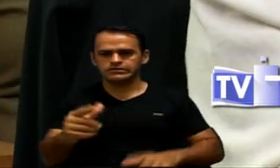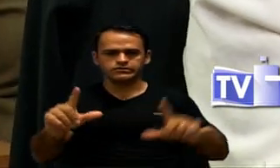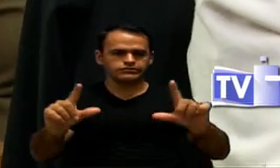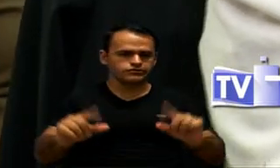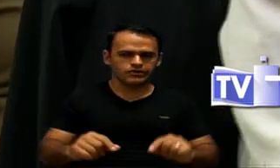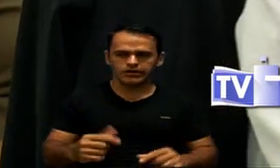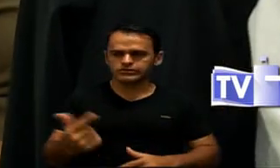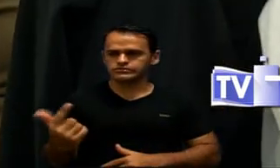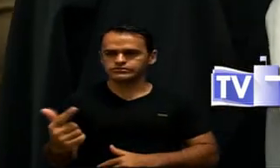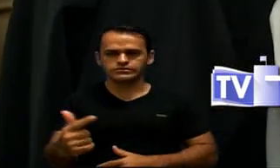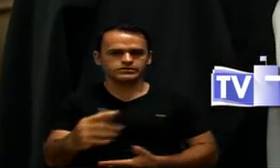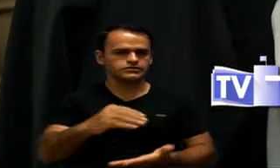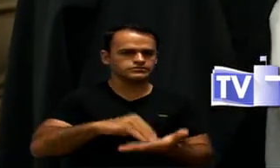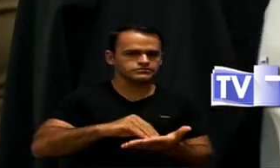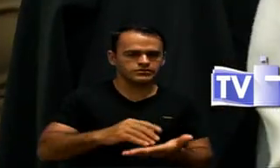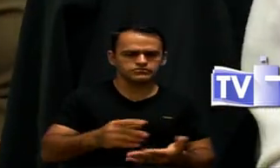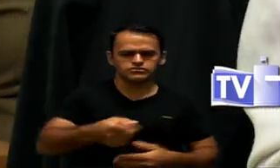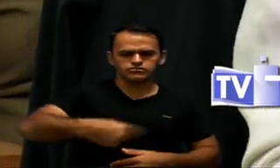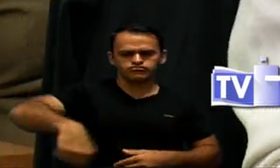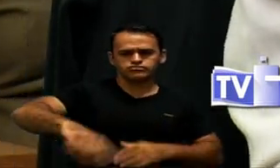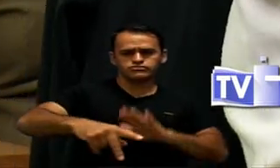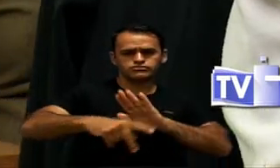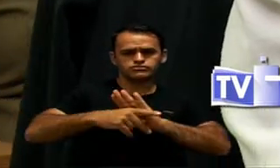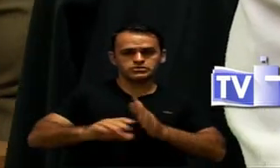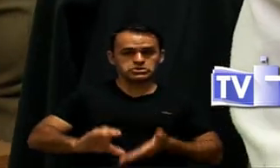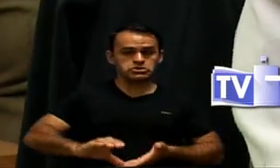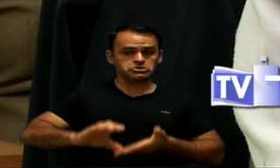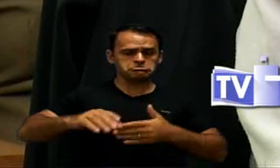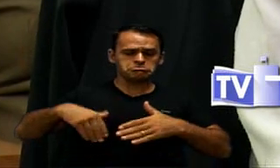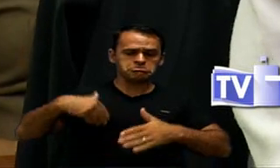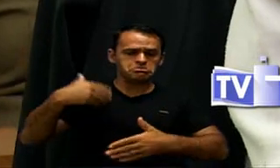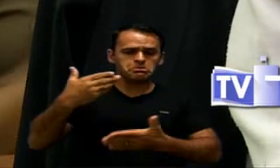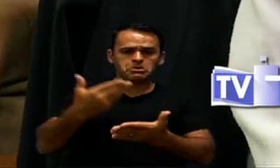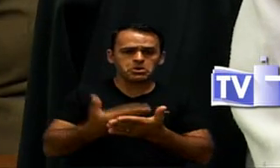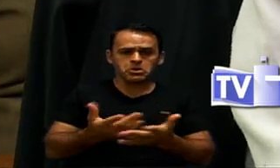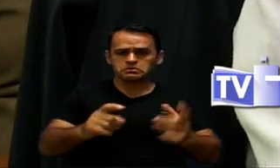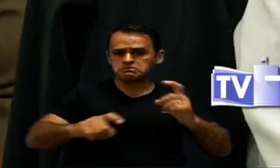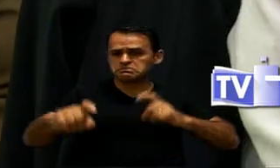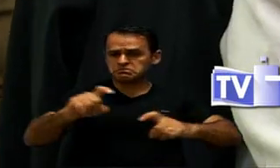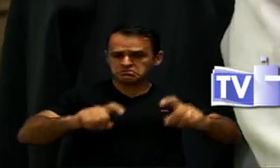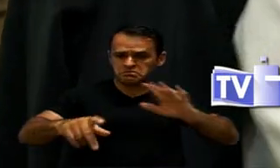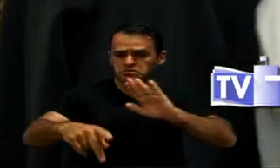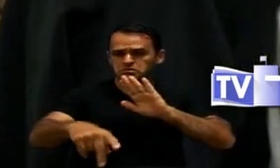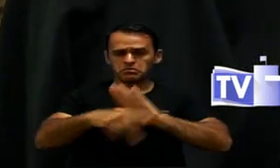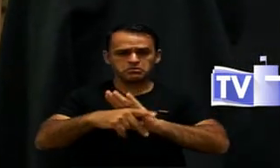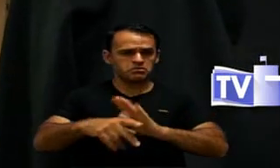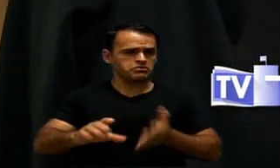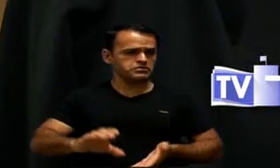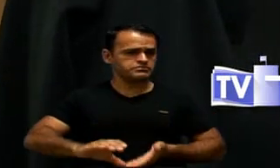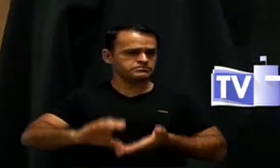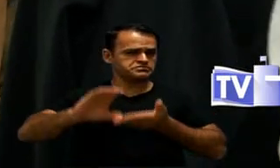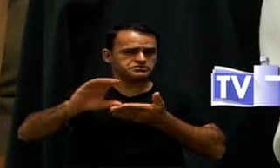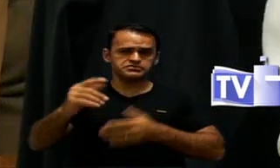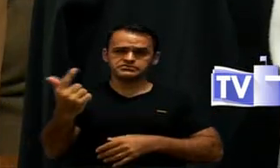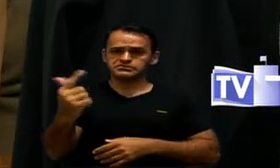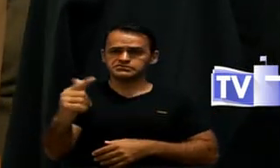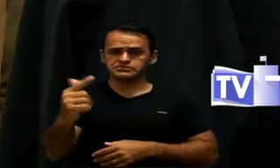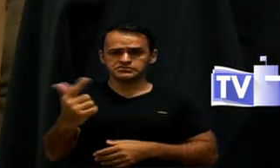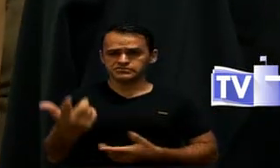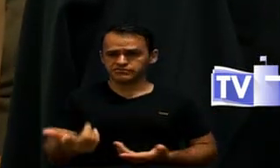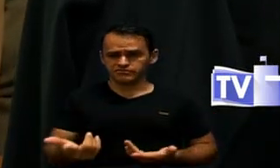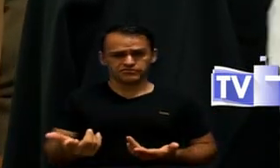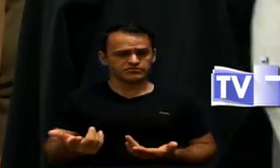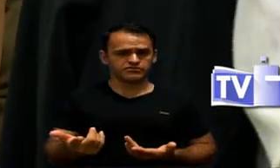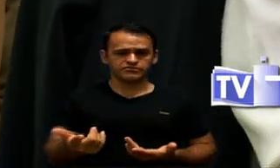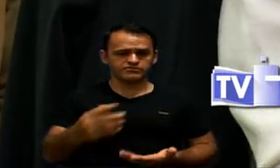tem dinheiro para aquilo. Nós, do Conselho, não temos até hoje um computador. e um armário para um simples